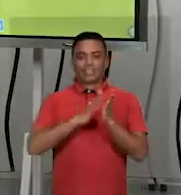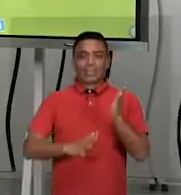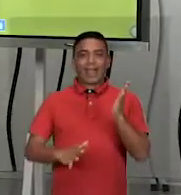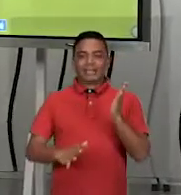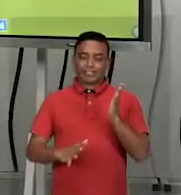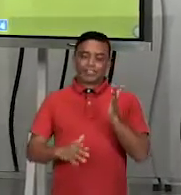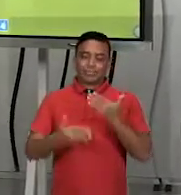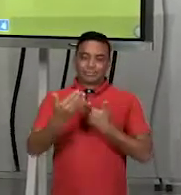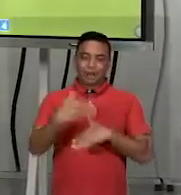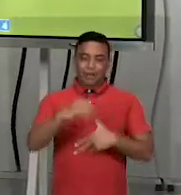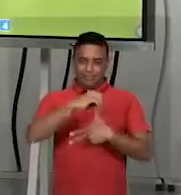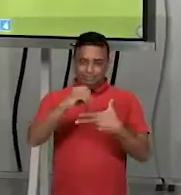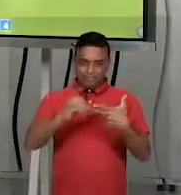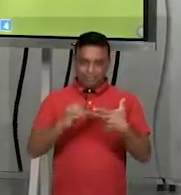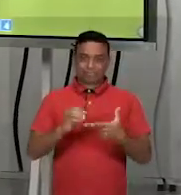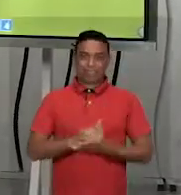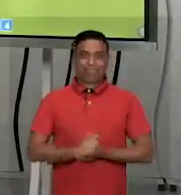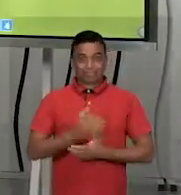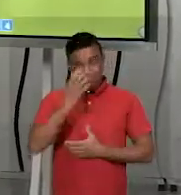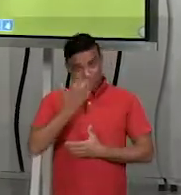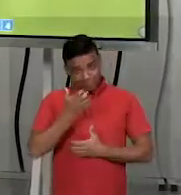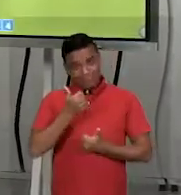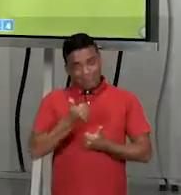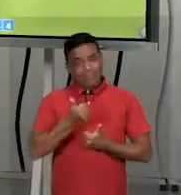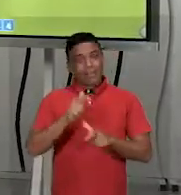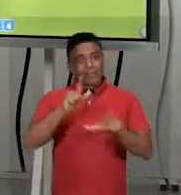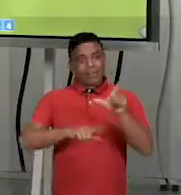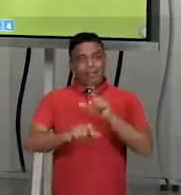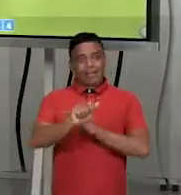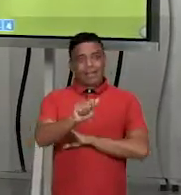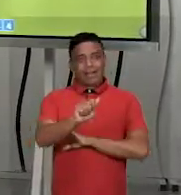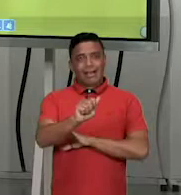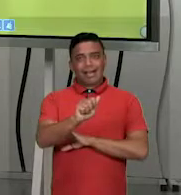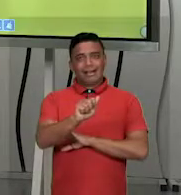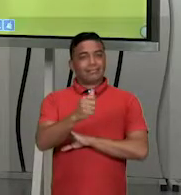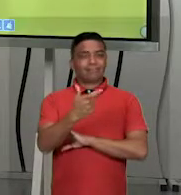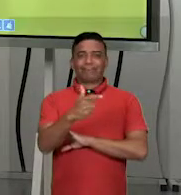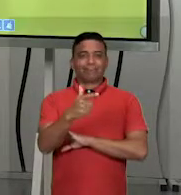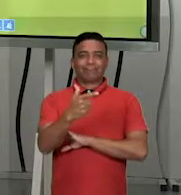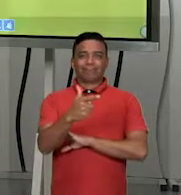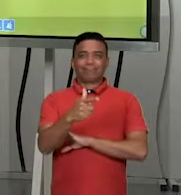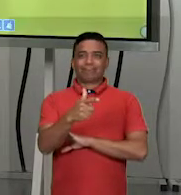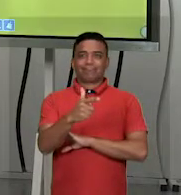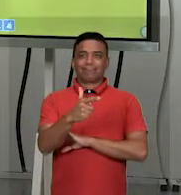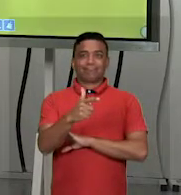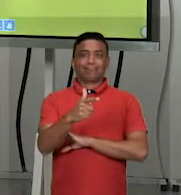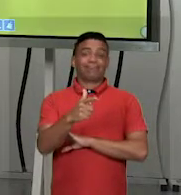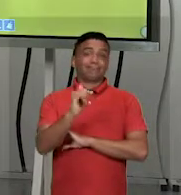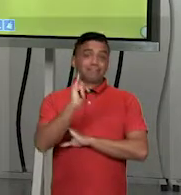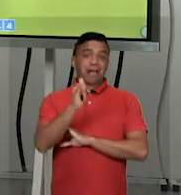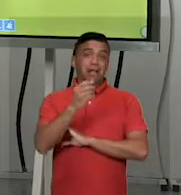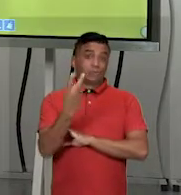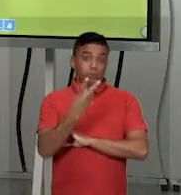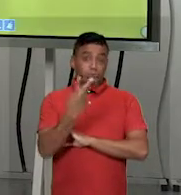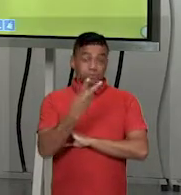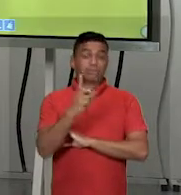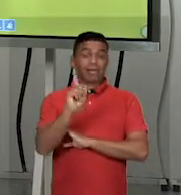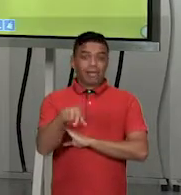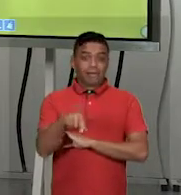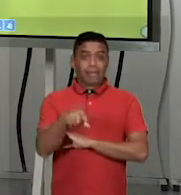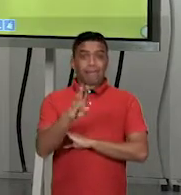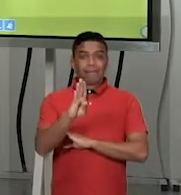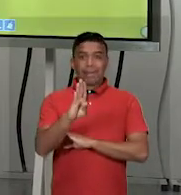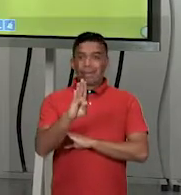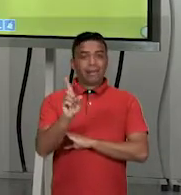nossa questão, certo? Então, na letra A não será, porque cita que as duas são. Na letra